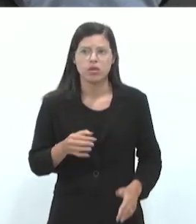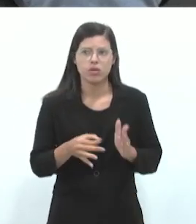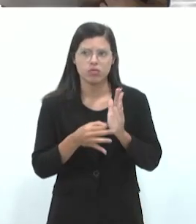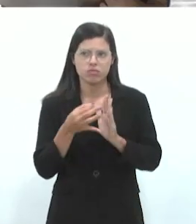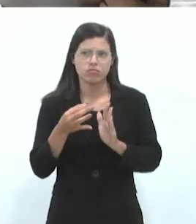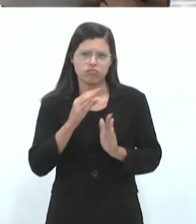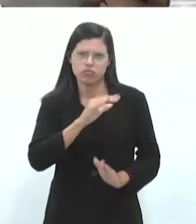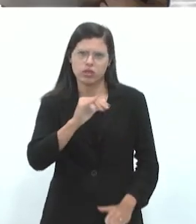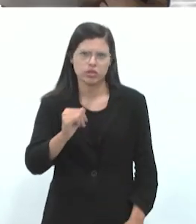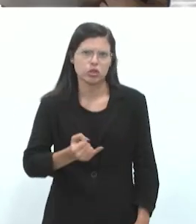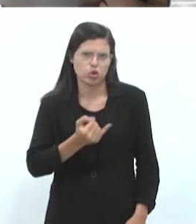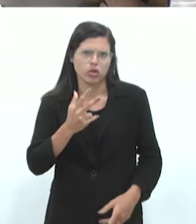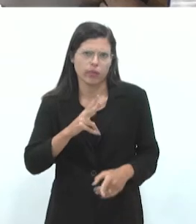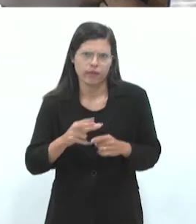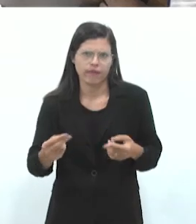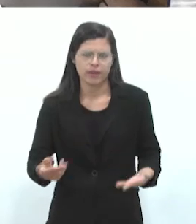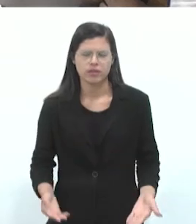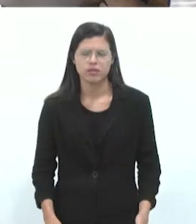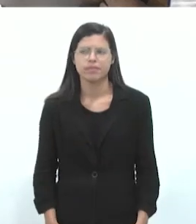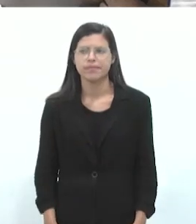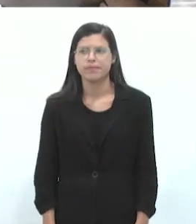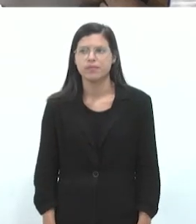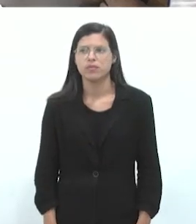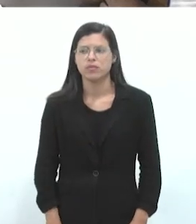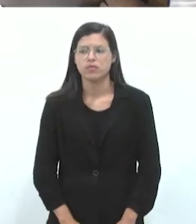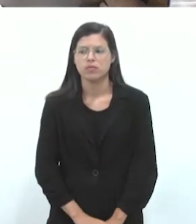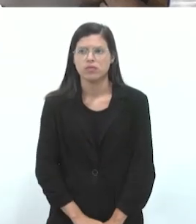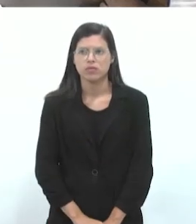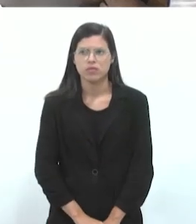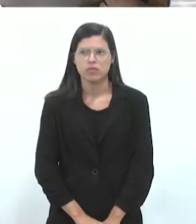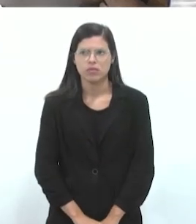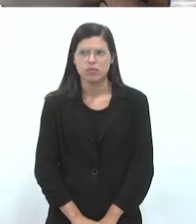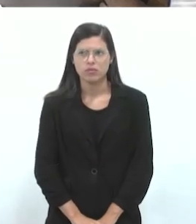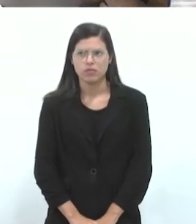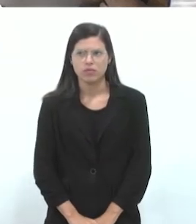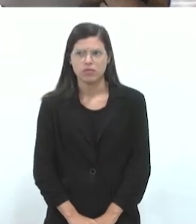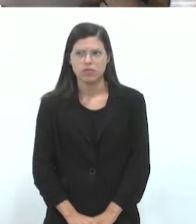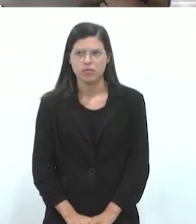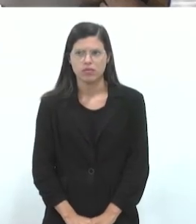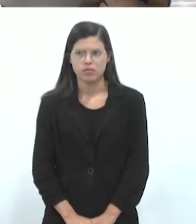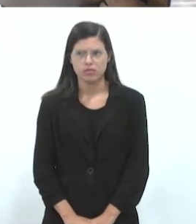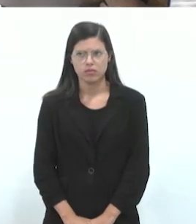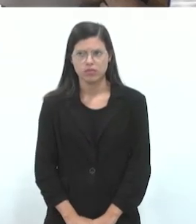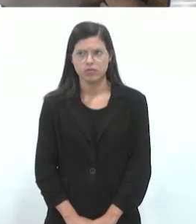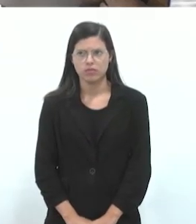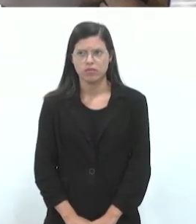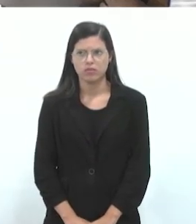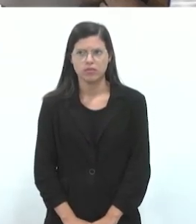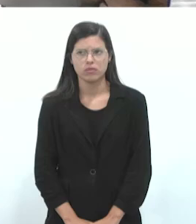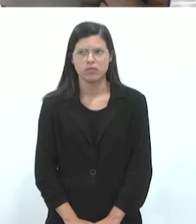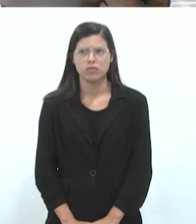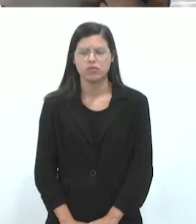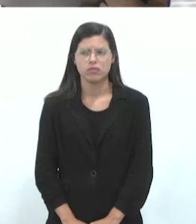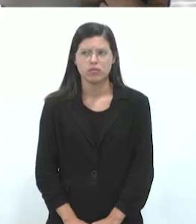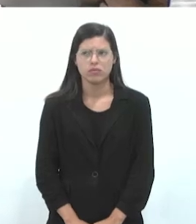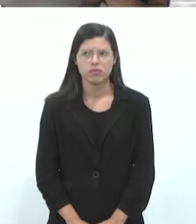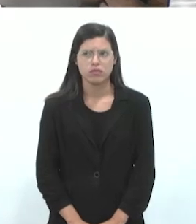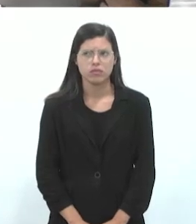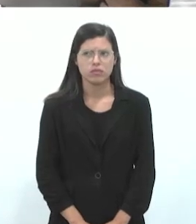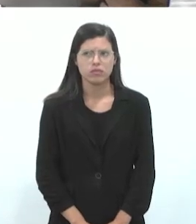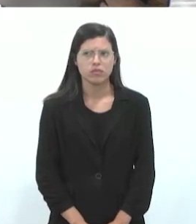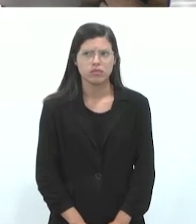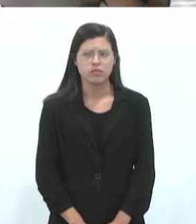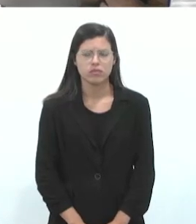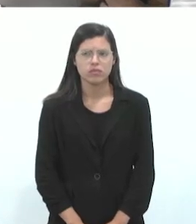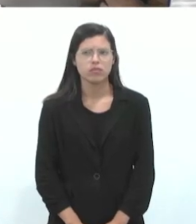prevalece. é que vence. Pô. Perfeito. Aí a condução lá da... É a condição dos trabalhos. Mesmo. Tá É bem. a condição dos trabalhos.